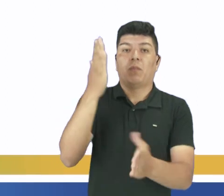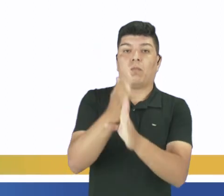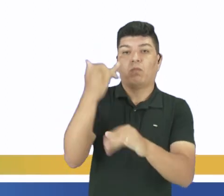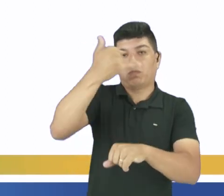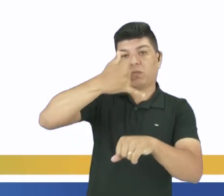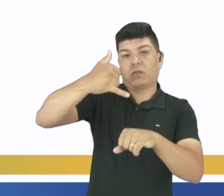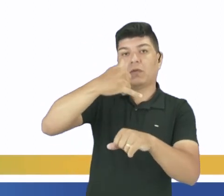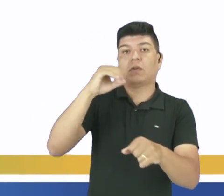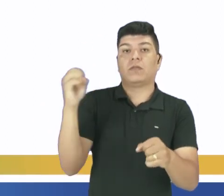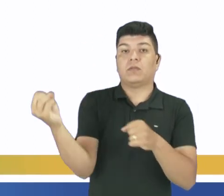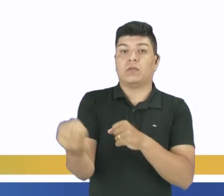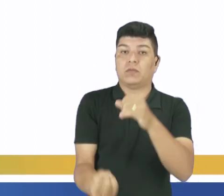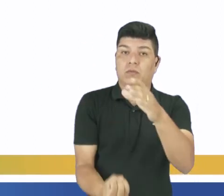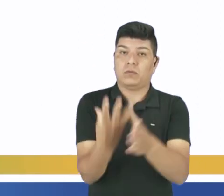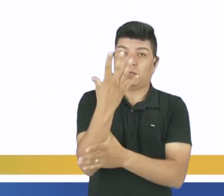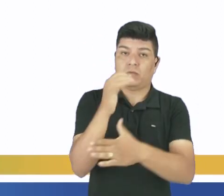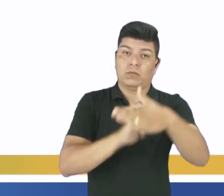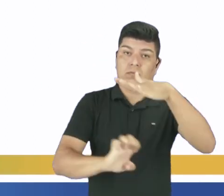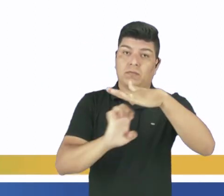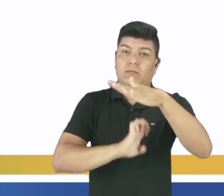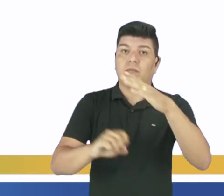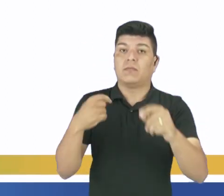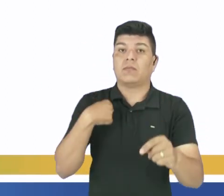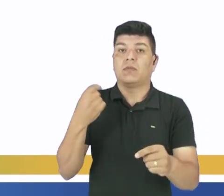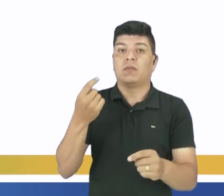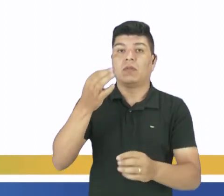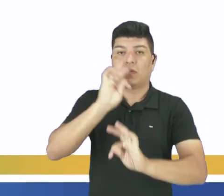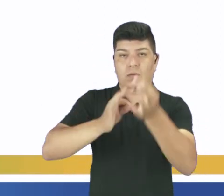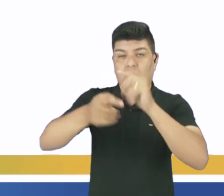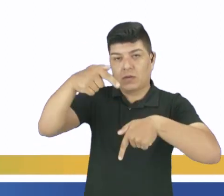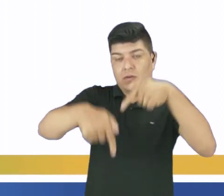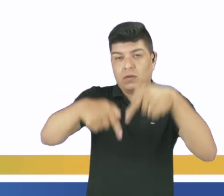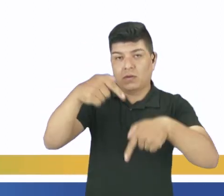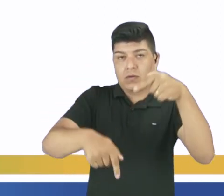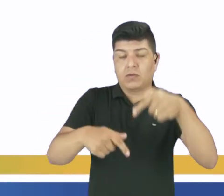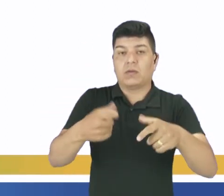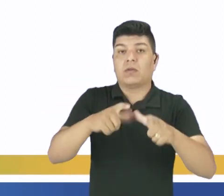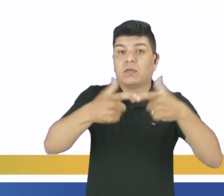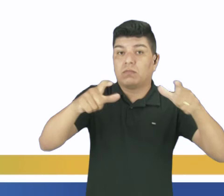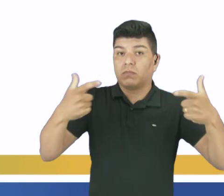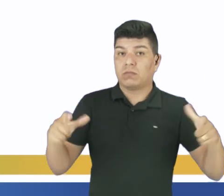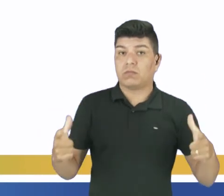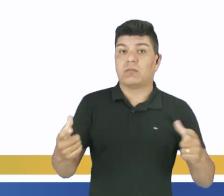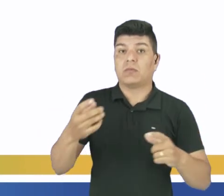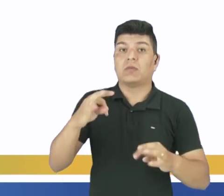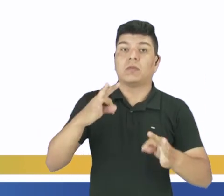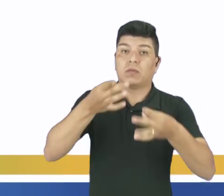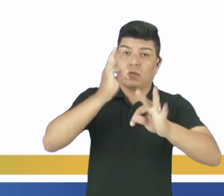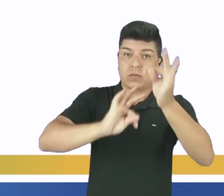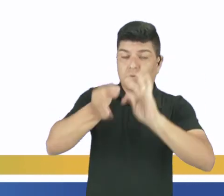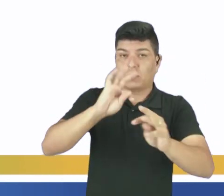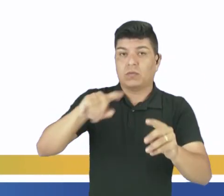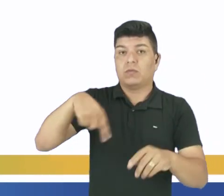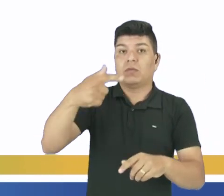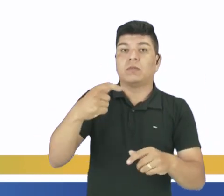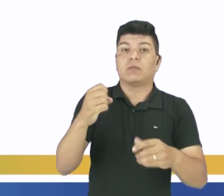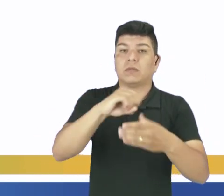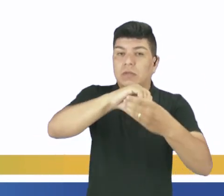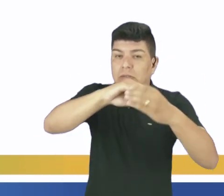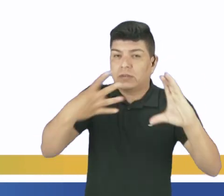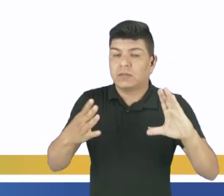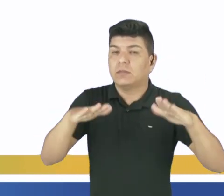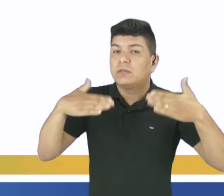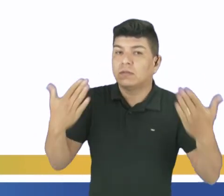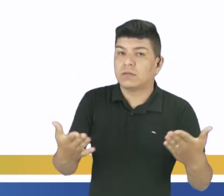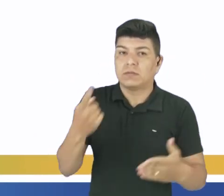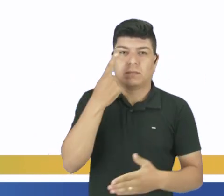petróleo, surgimento da indústria elétrica e química, produção em massa e automatização da produção são características